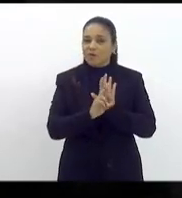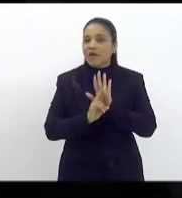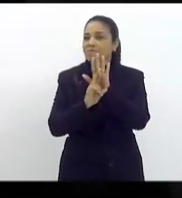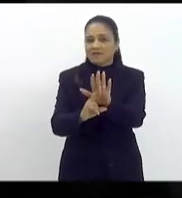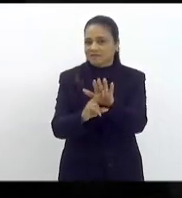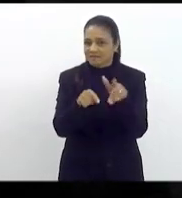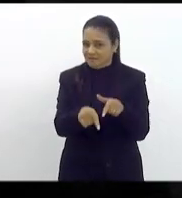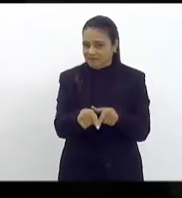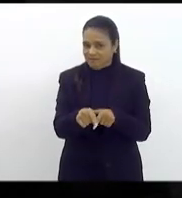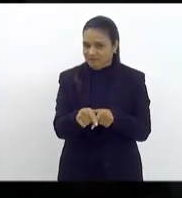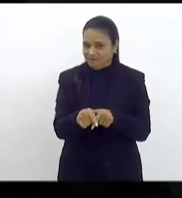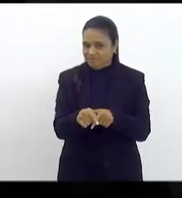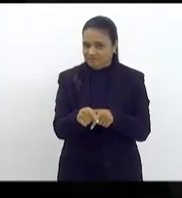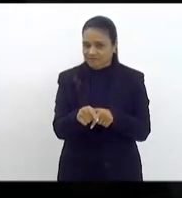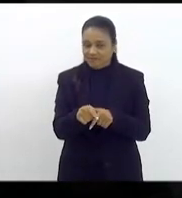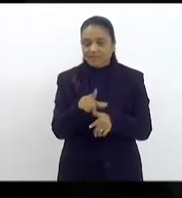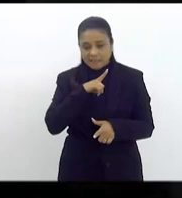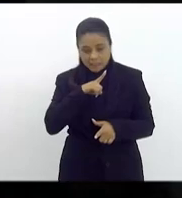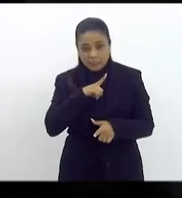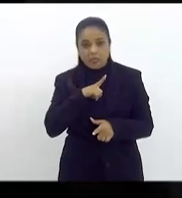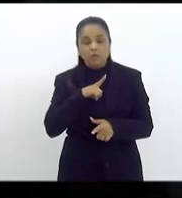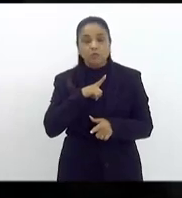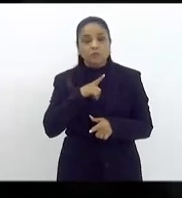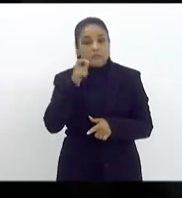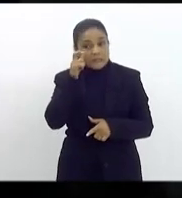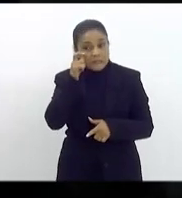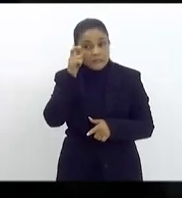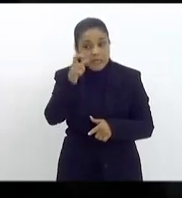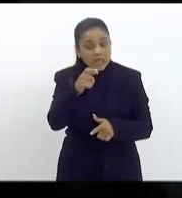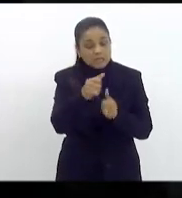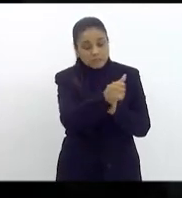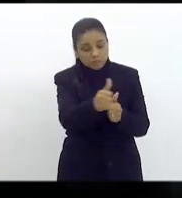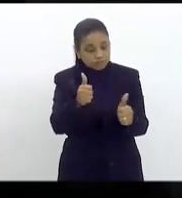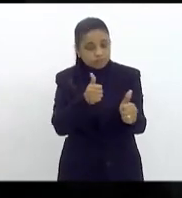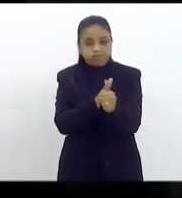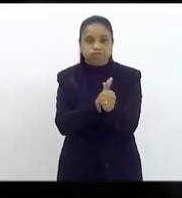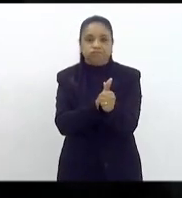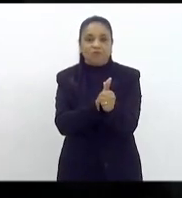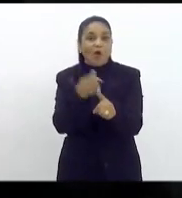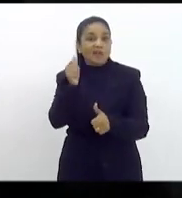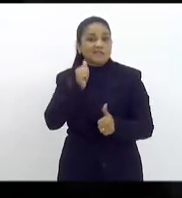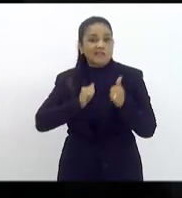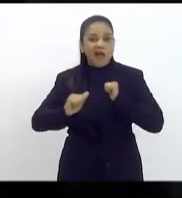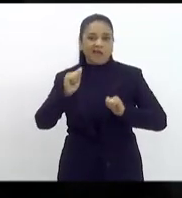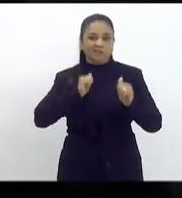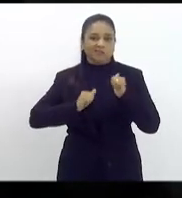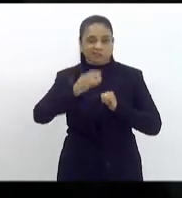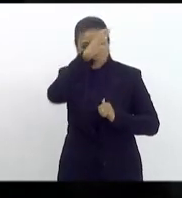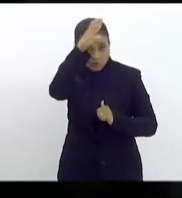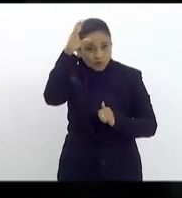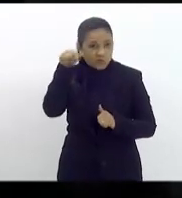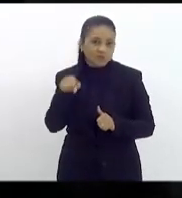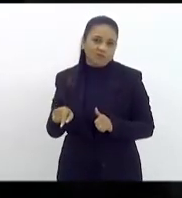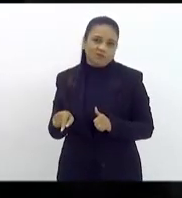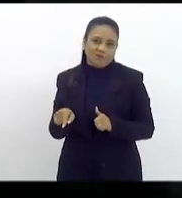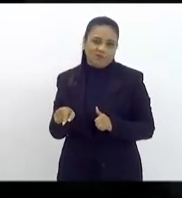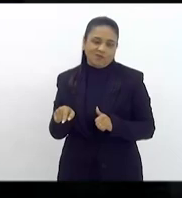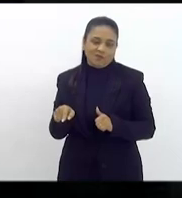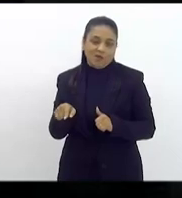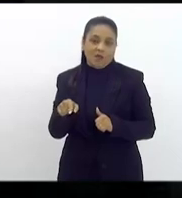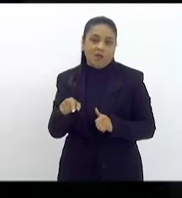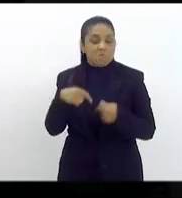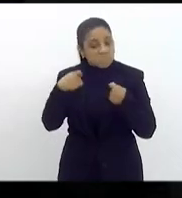aqueles interessados diretamente, que são os artistas e que são os consumidores. Daí a necessidade do